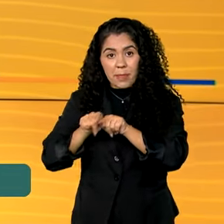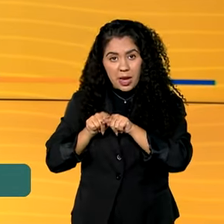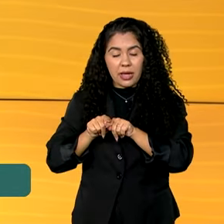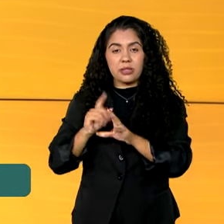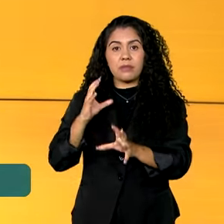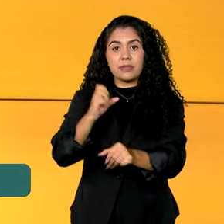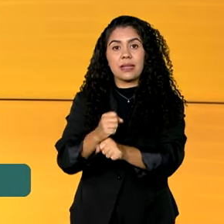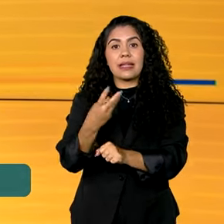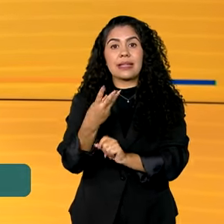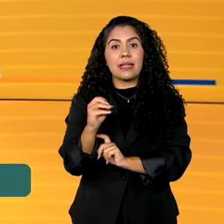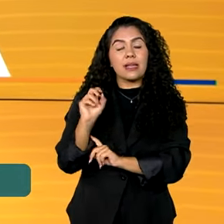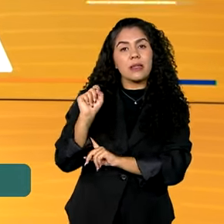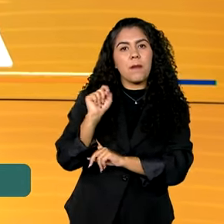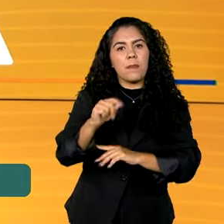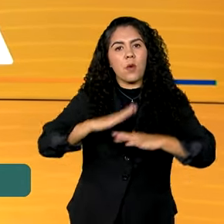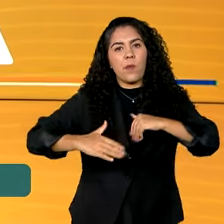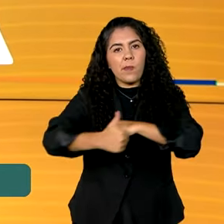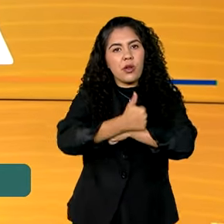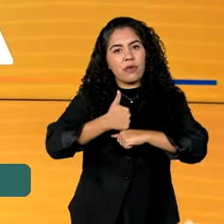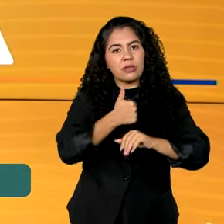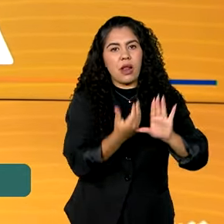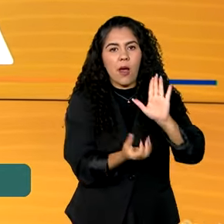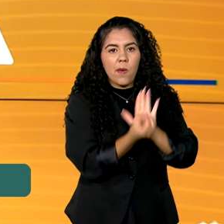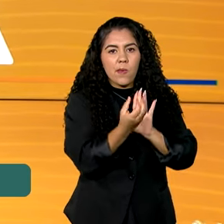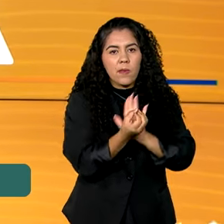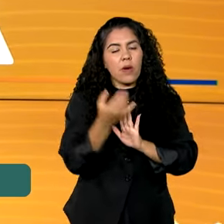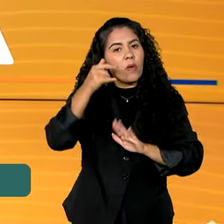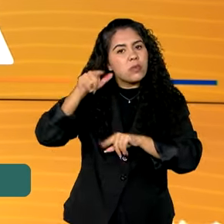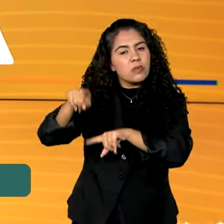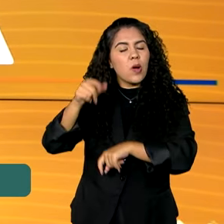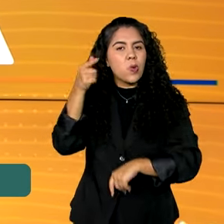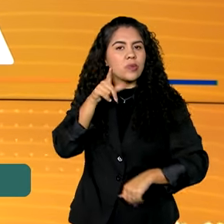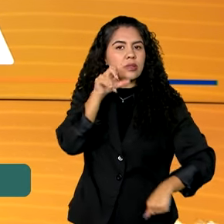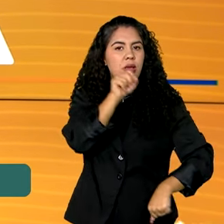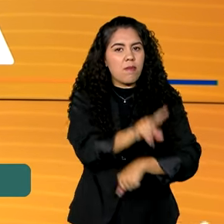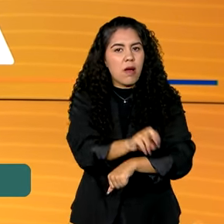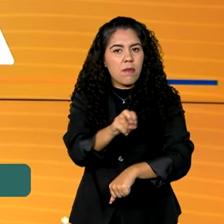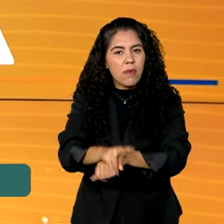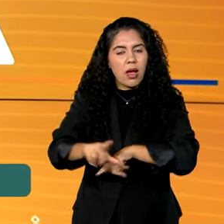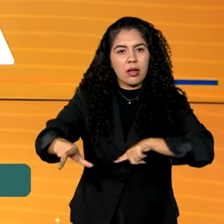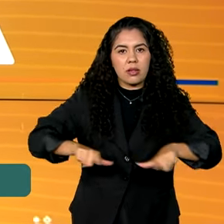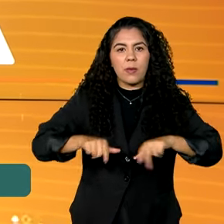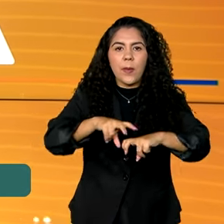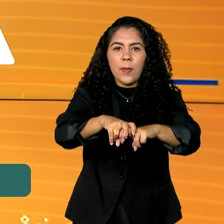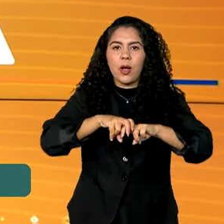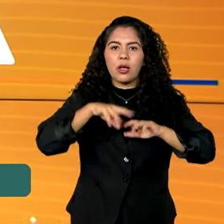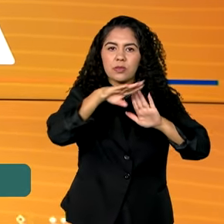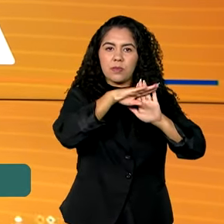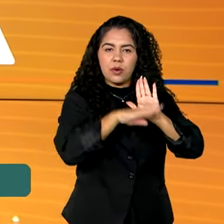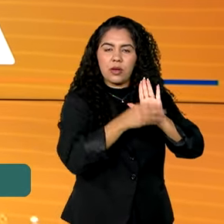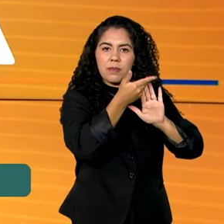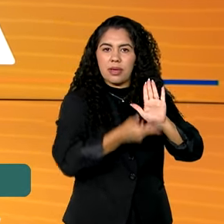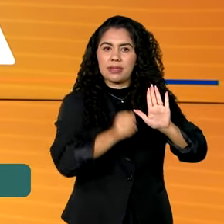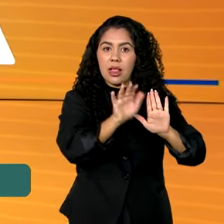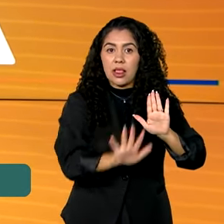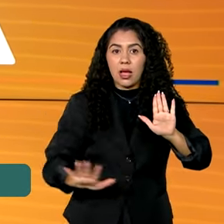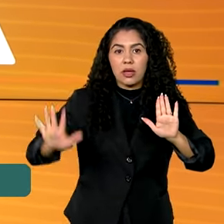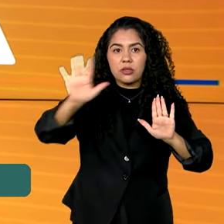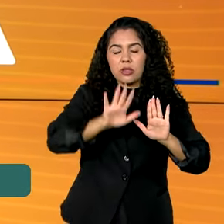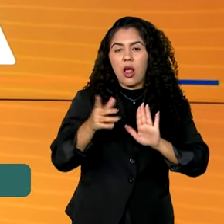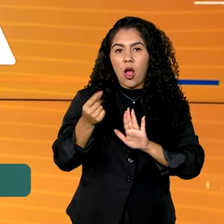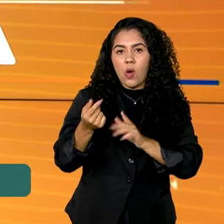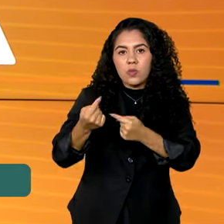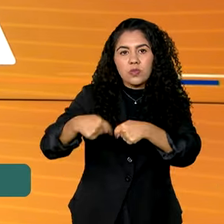ser investidos R$ 300 milhões para gerar emprego e renda por meio do Programa Nacional de Microcrédito Produtivo